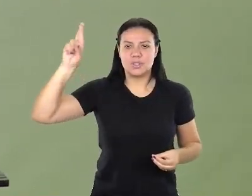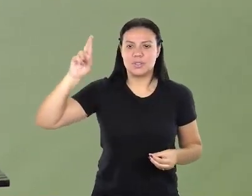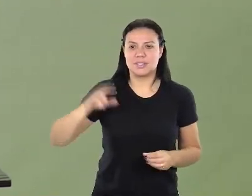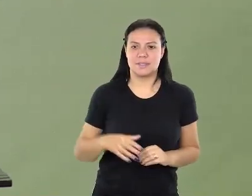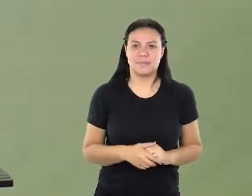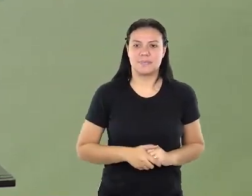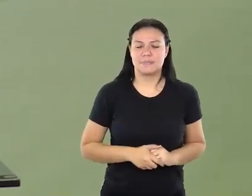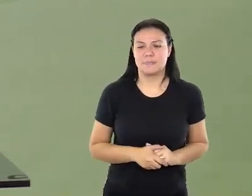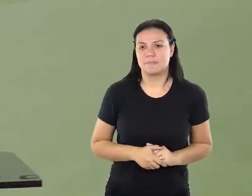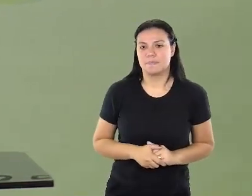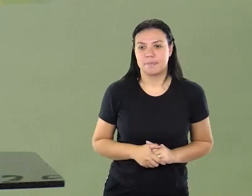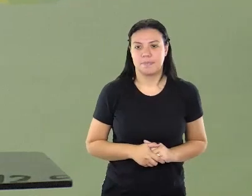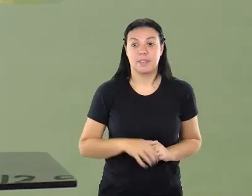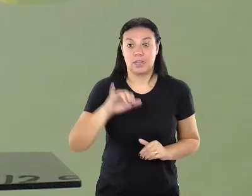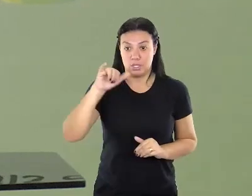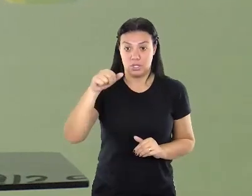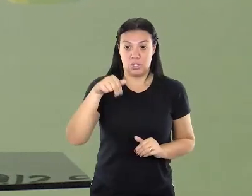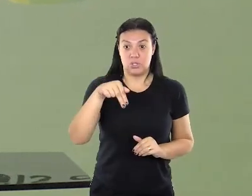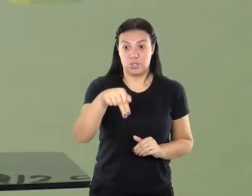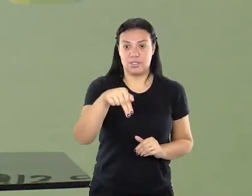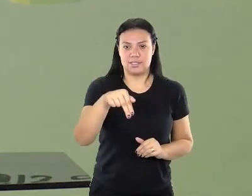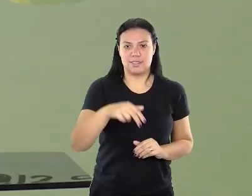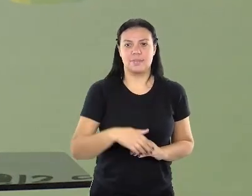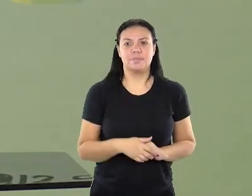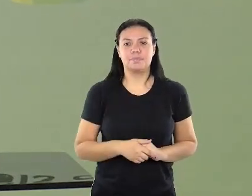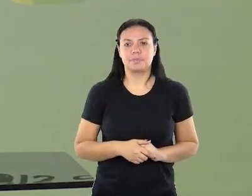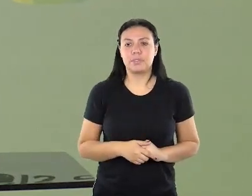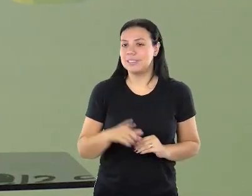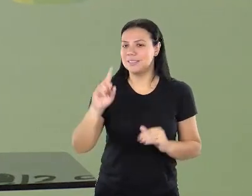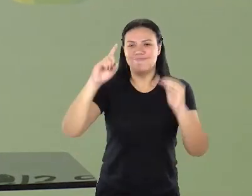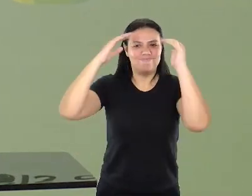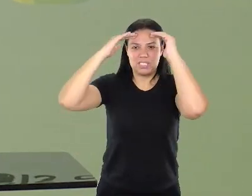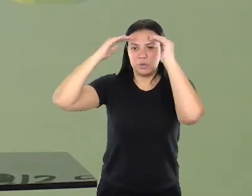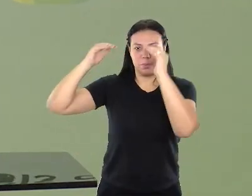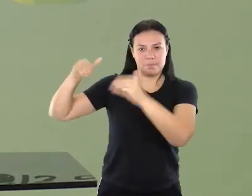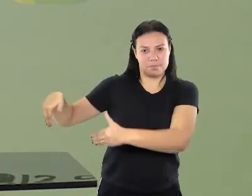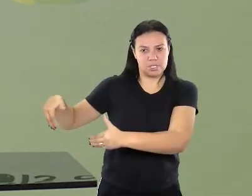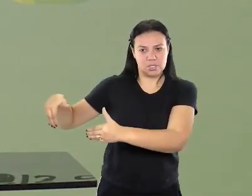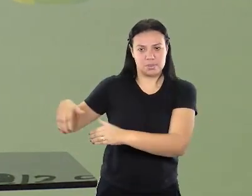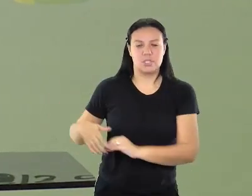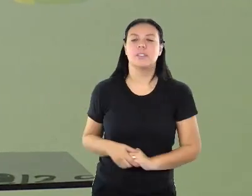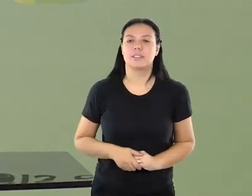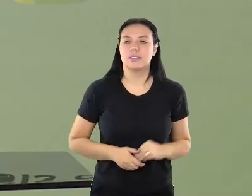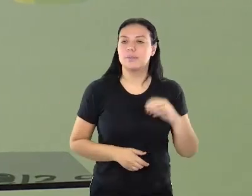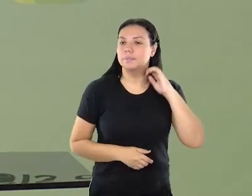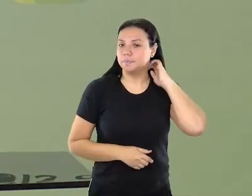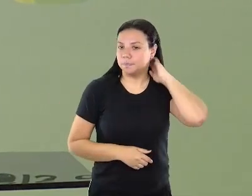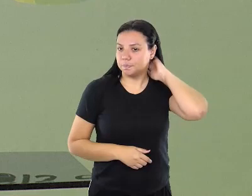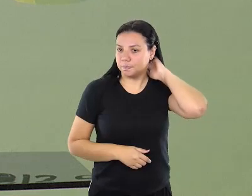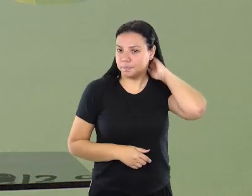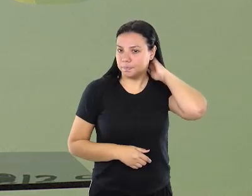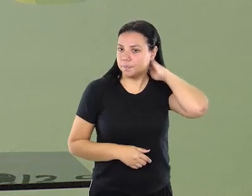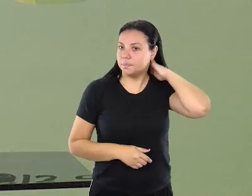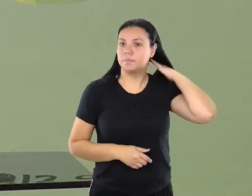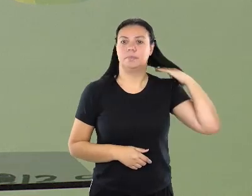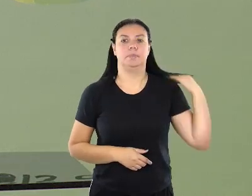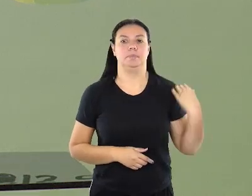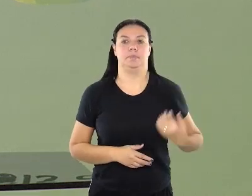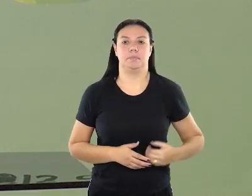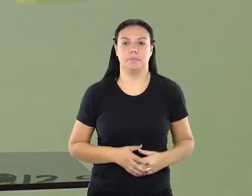Irmãos, Jonas era ortodoxo, mas não obedecia a Deus. Jonas era ortodoxo,